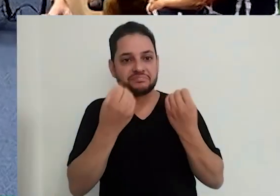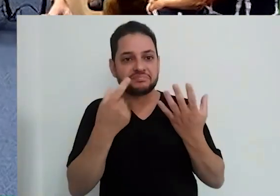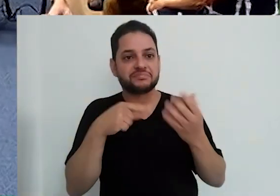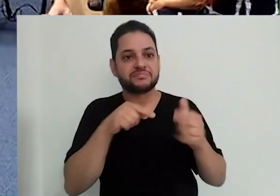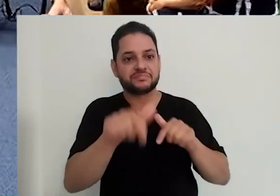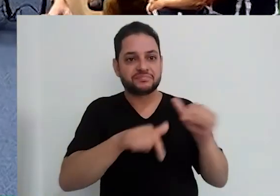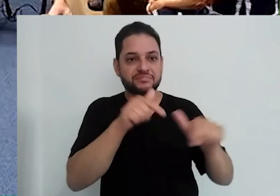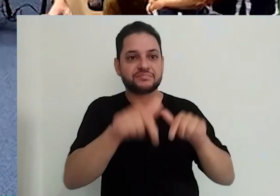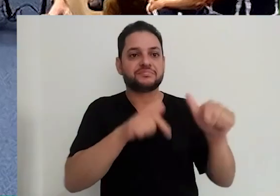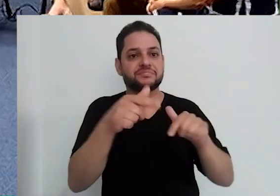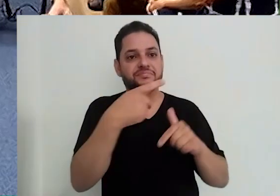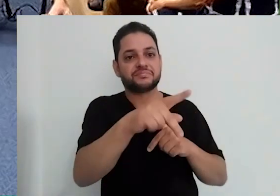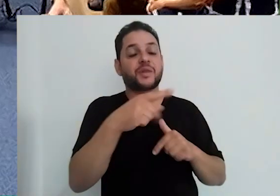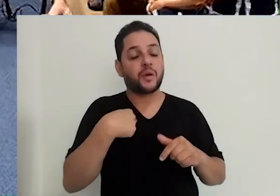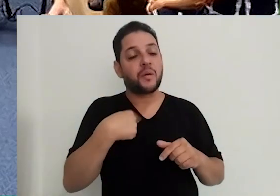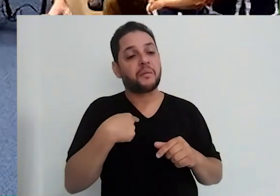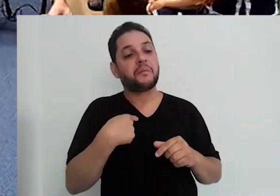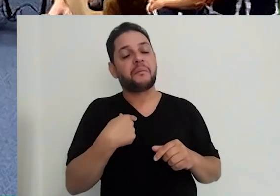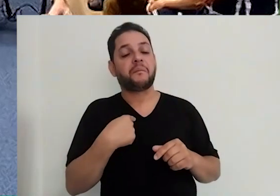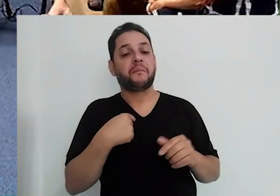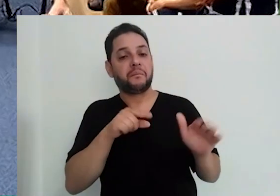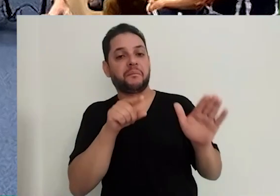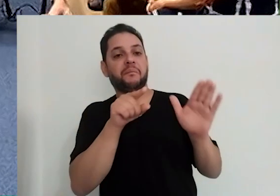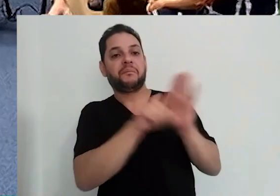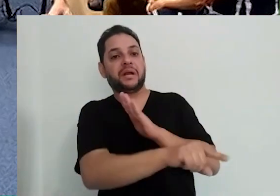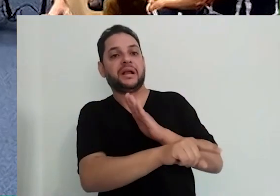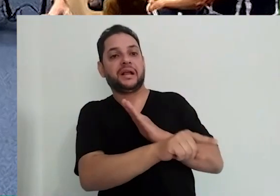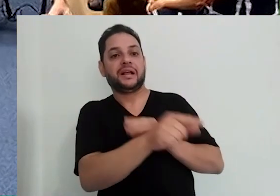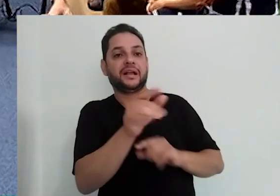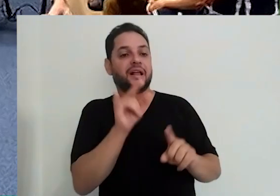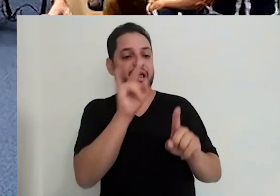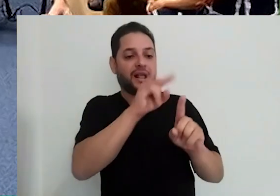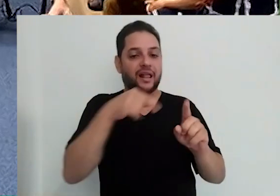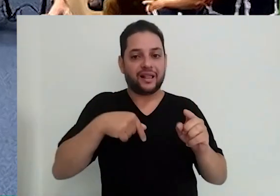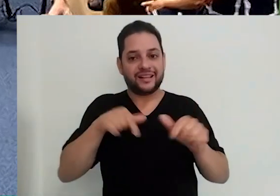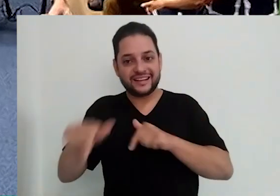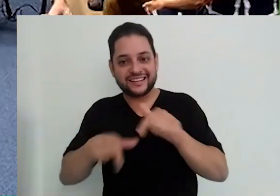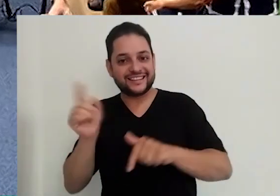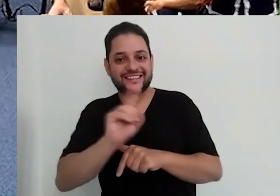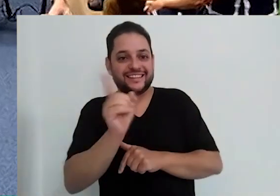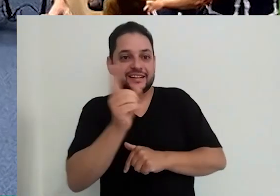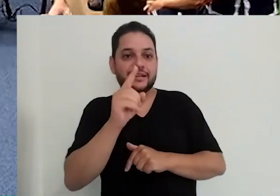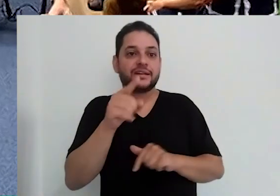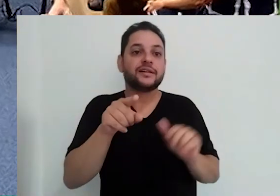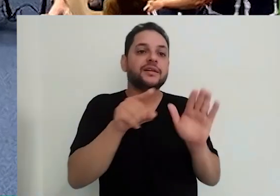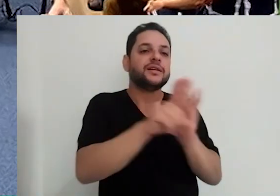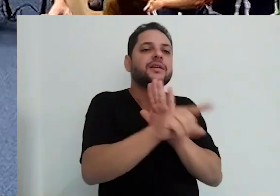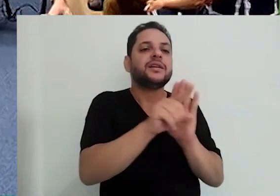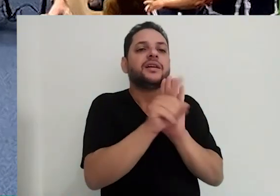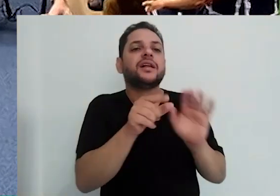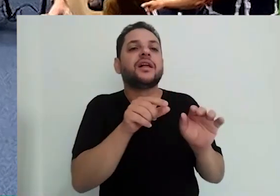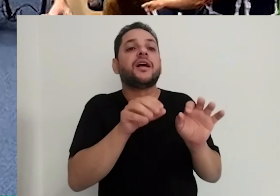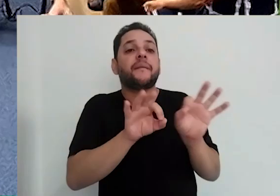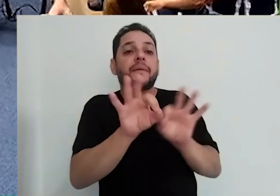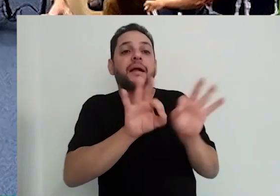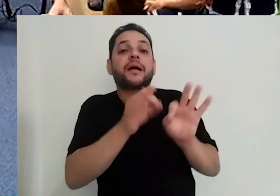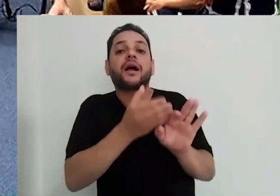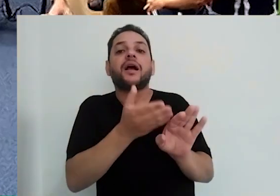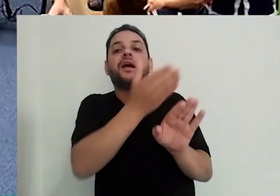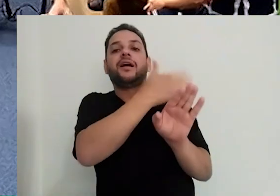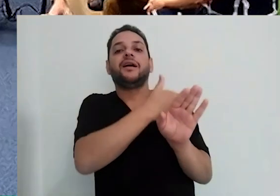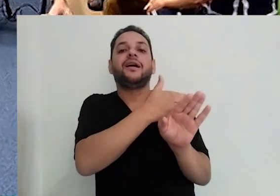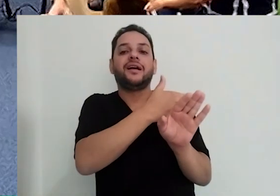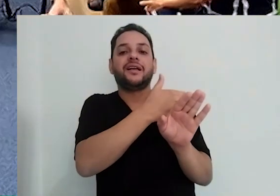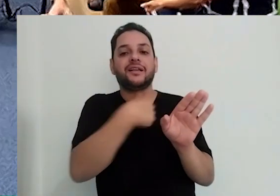de fã assim no como servidora aqui eu eu queria saber um pouquinho de bastidor né você falou da entrevista com